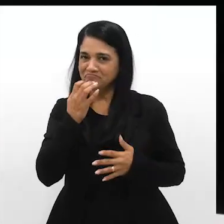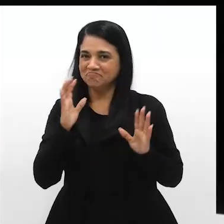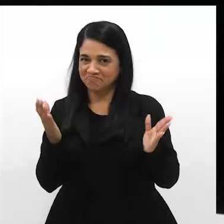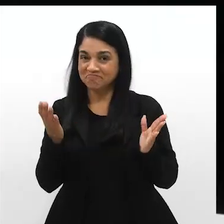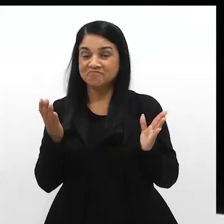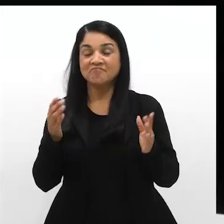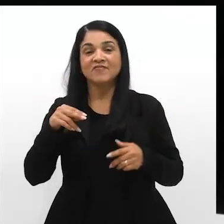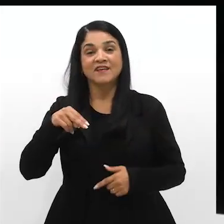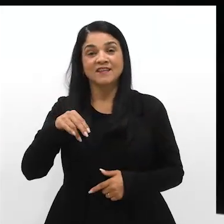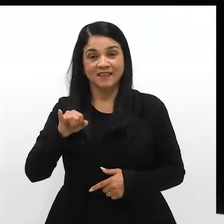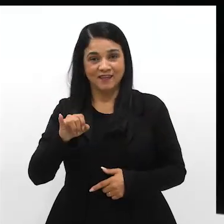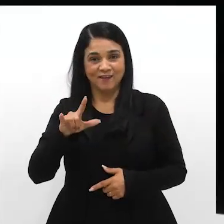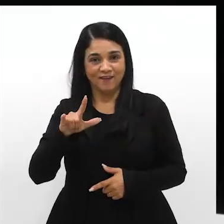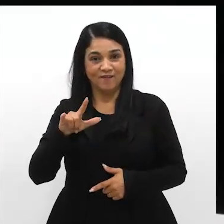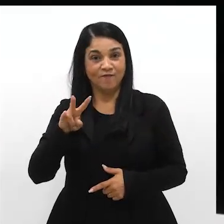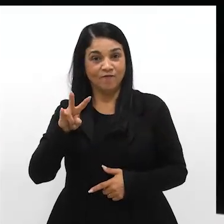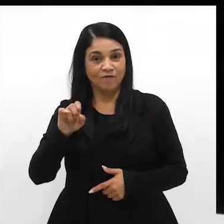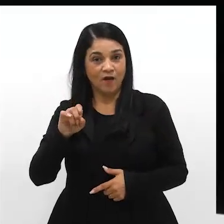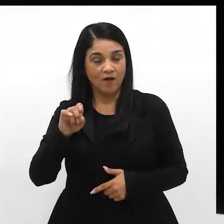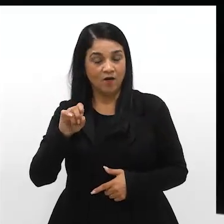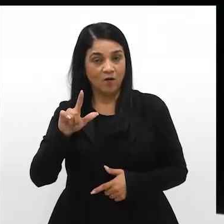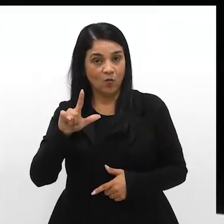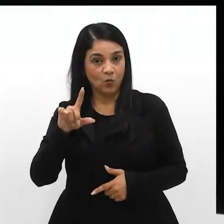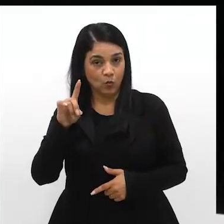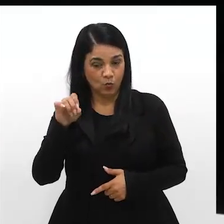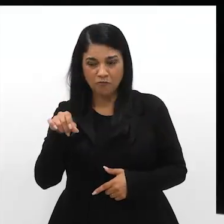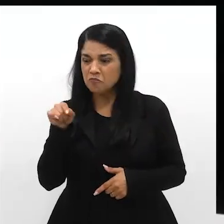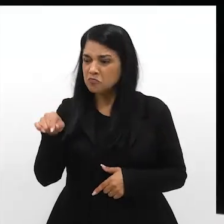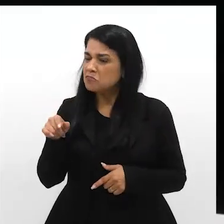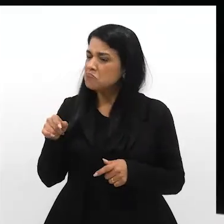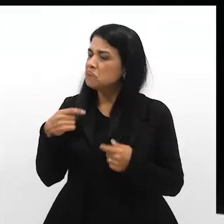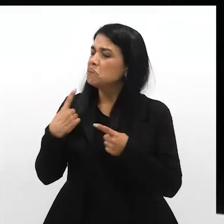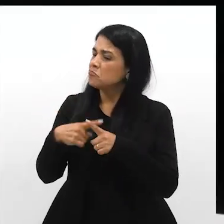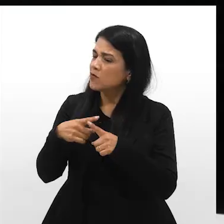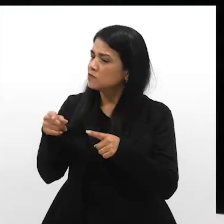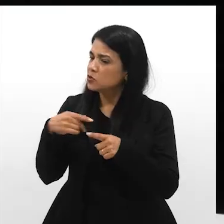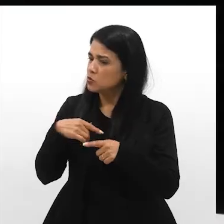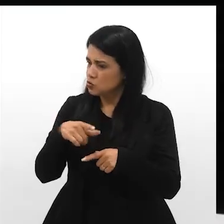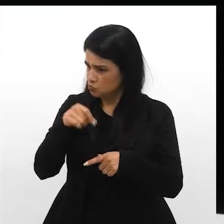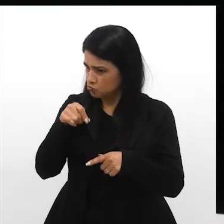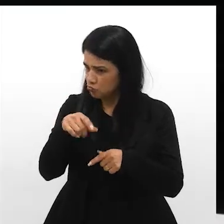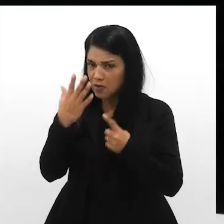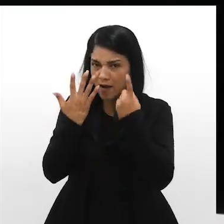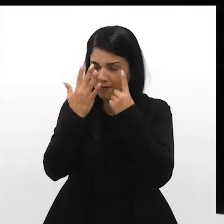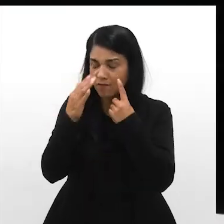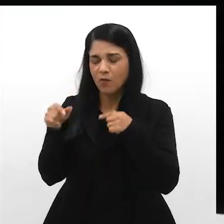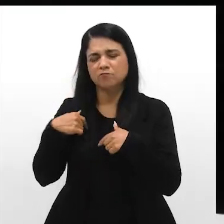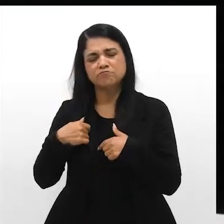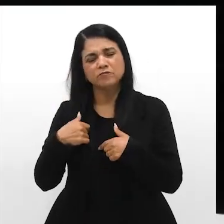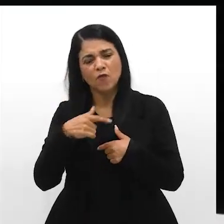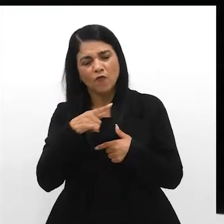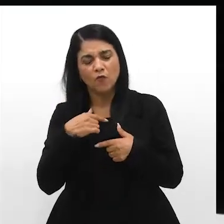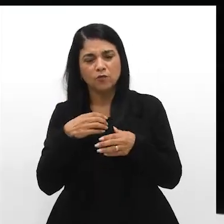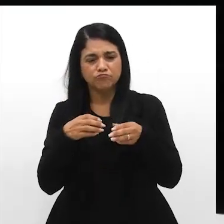mais sério. Mas ele falou assim, por que você não se arrisca, né? Fui lá eu bater,